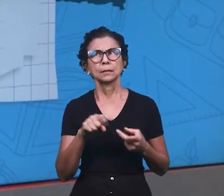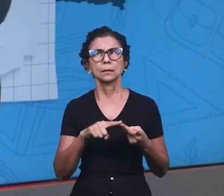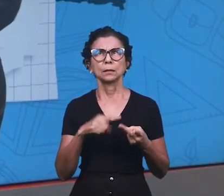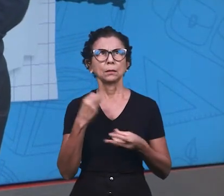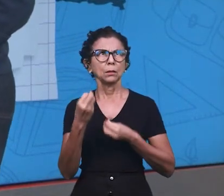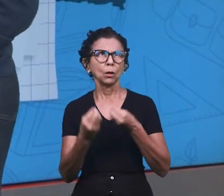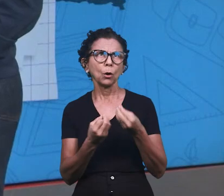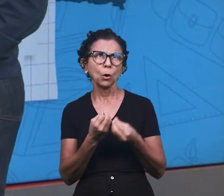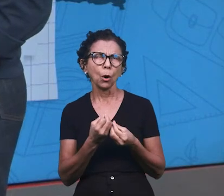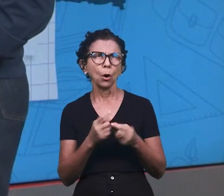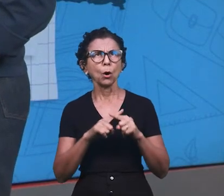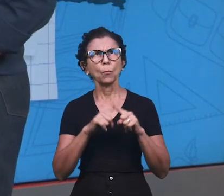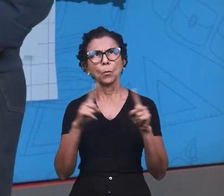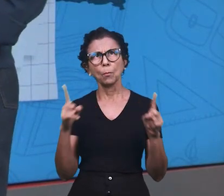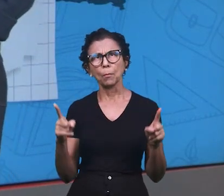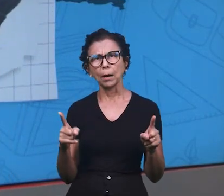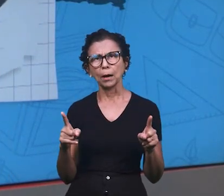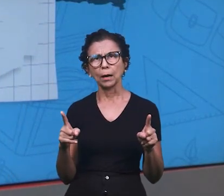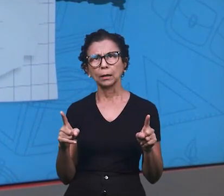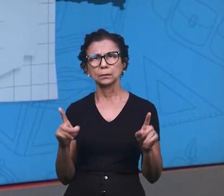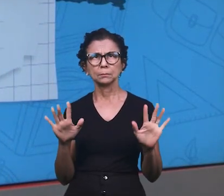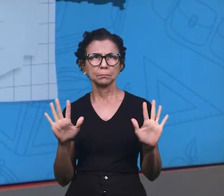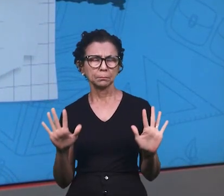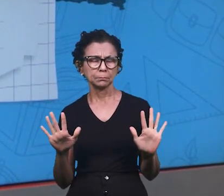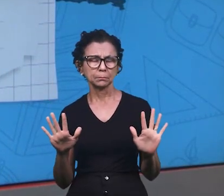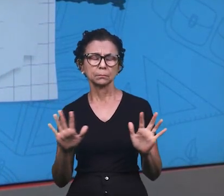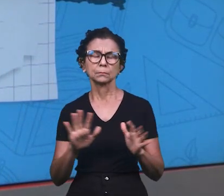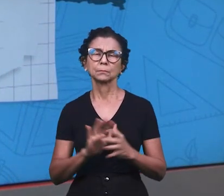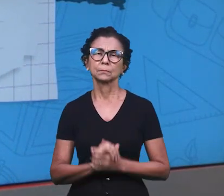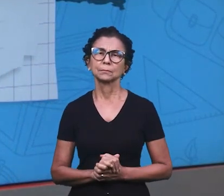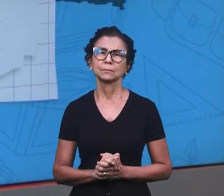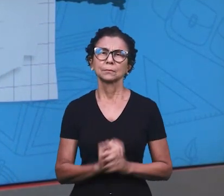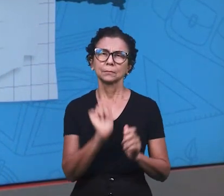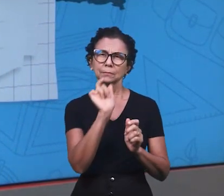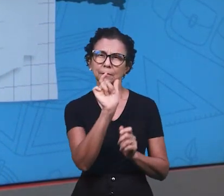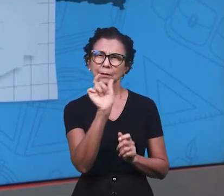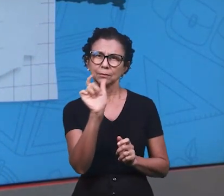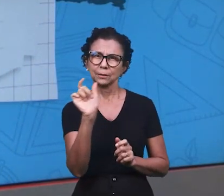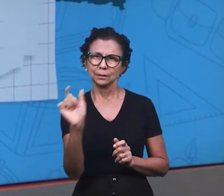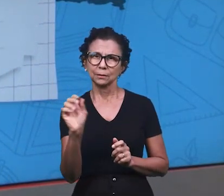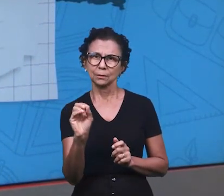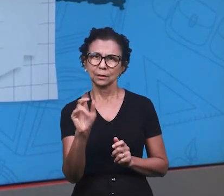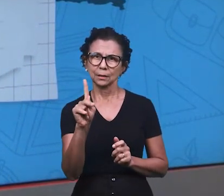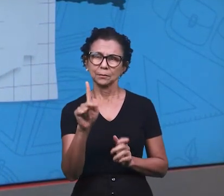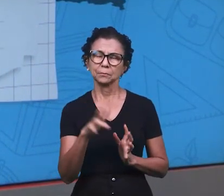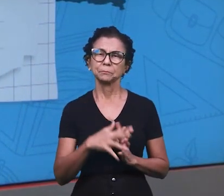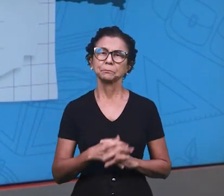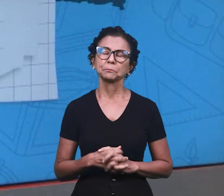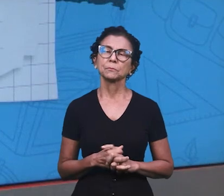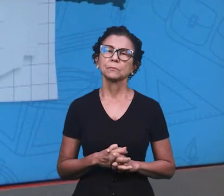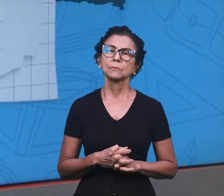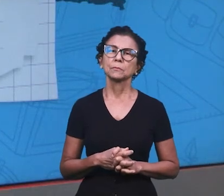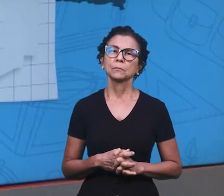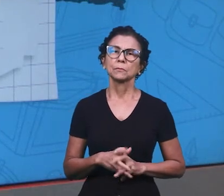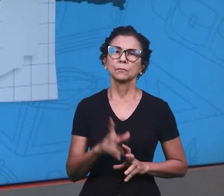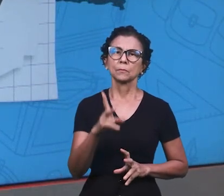assim, entretanto, porém, por isso, que são exatamente essas palavrinhas, ok?